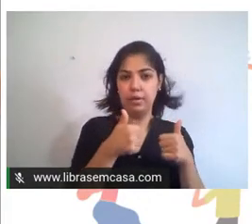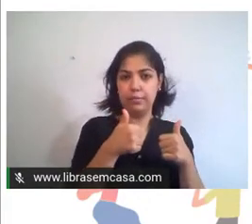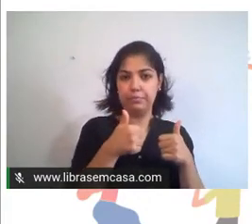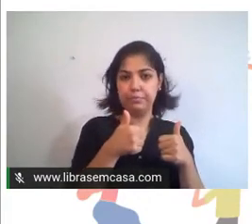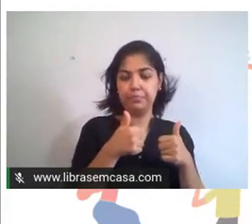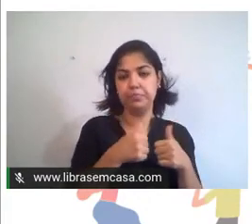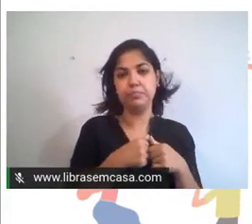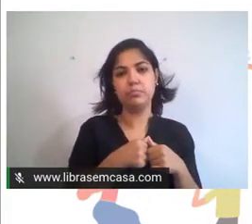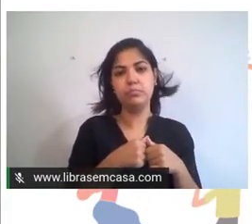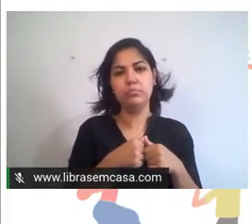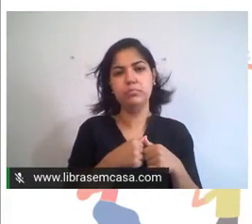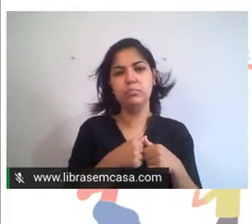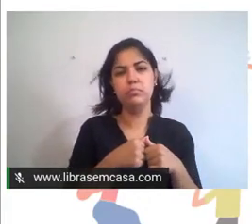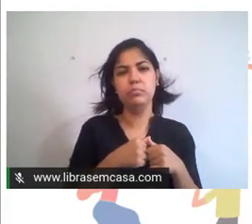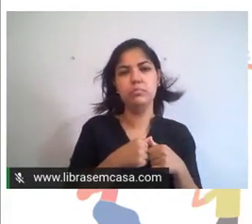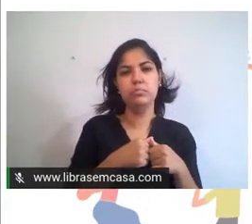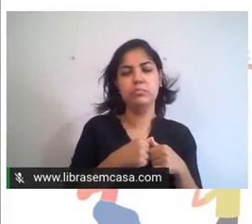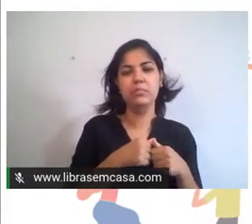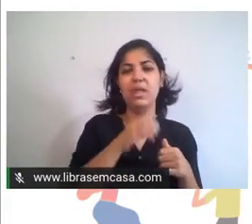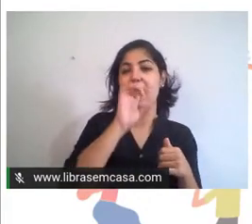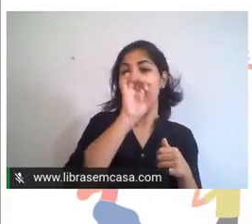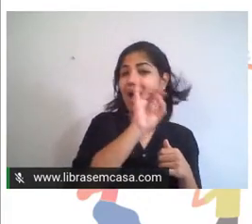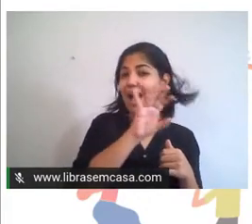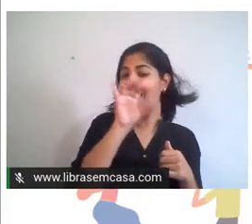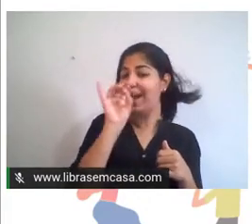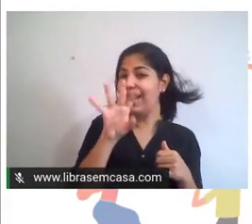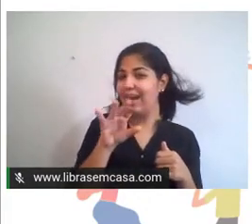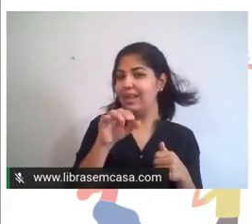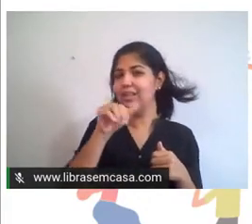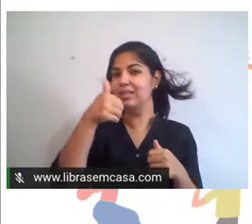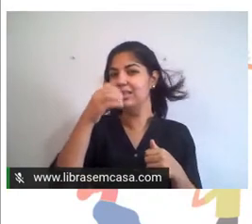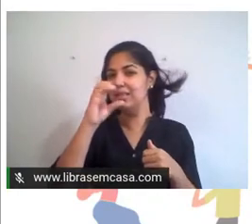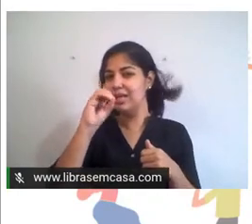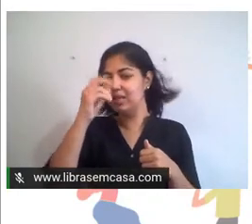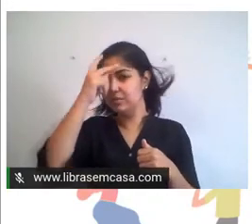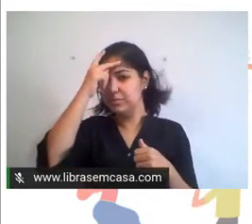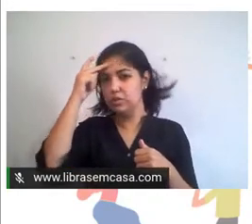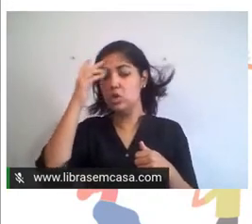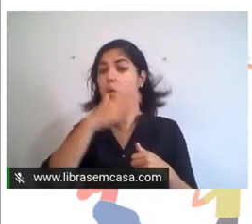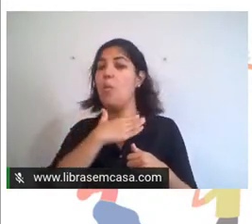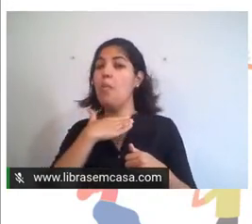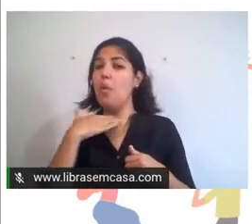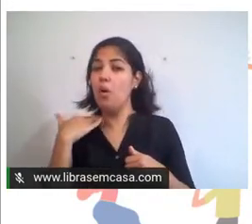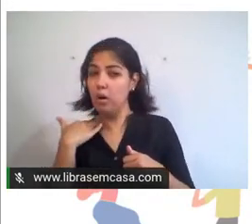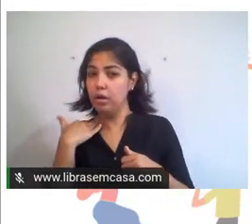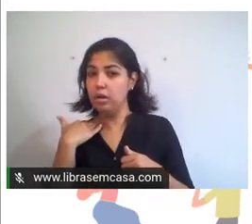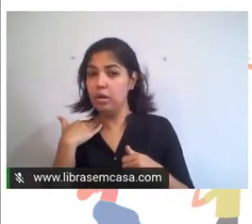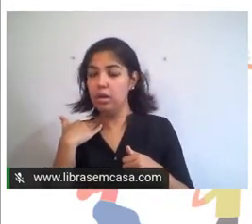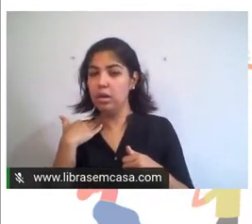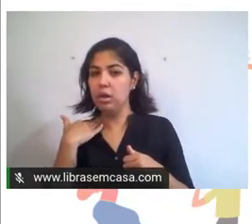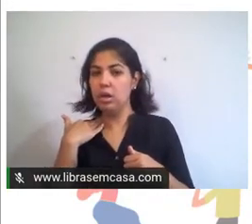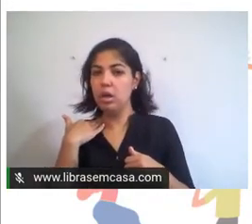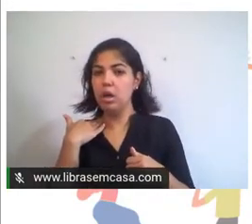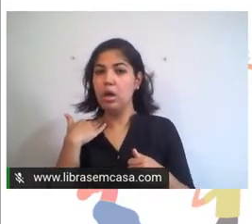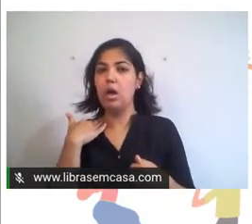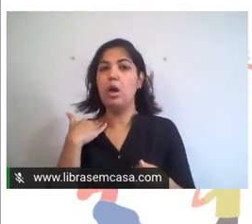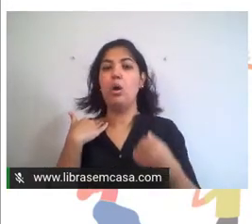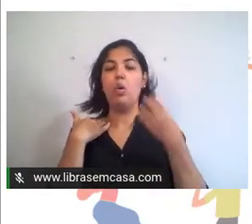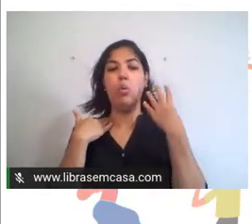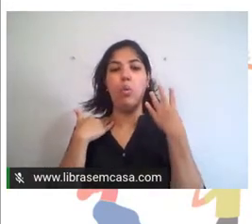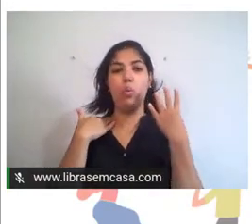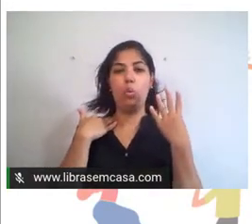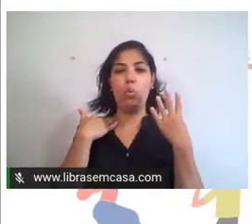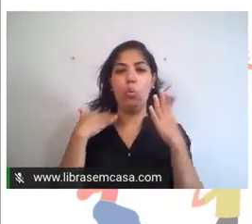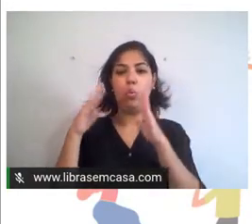de, a cada 10 domicílios, 6 nessa situação, quer dizer que nós temos em torno de 4 domicílios em 10 em